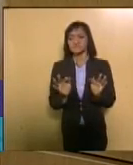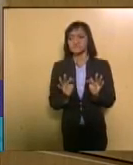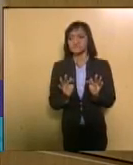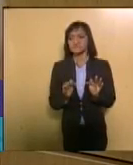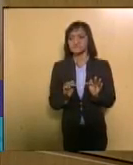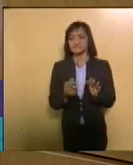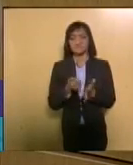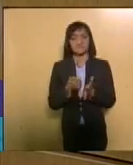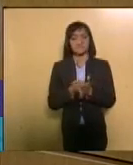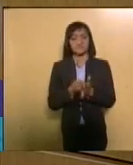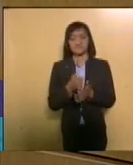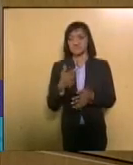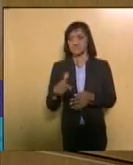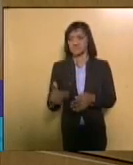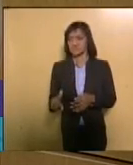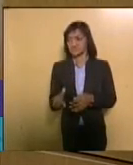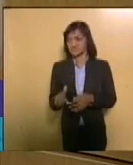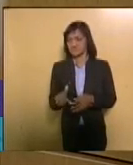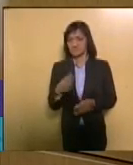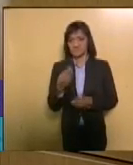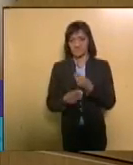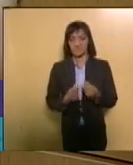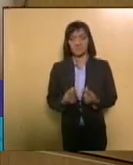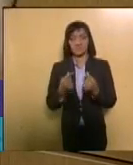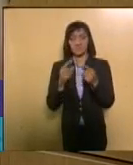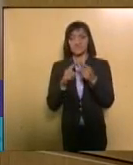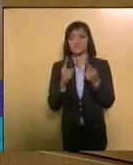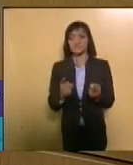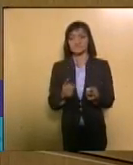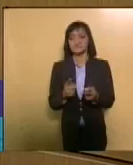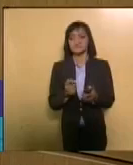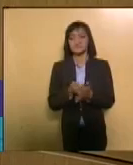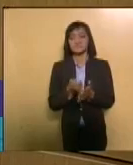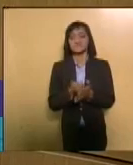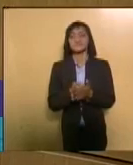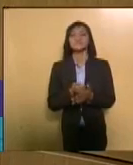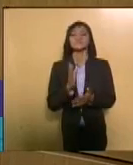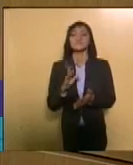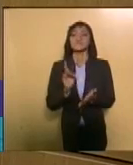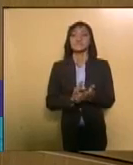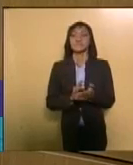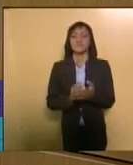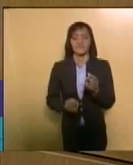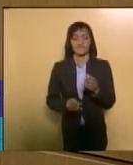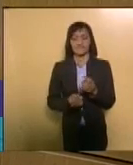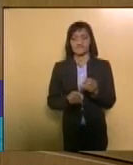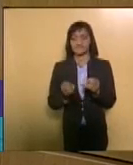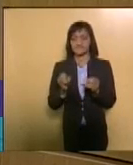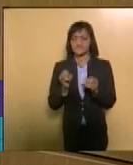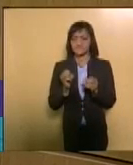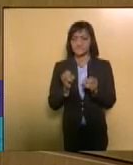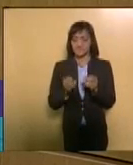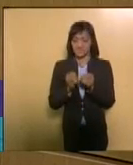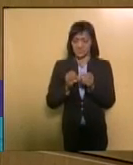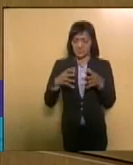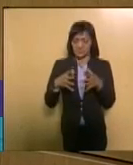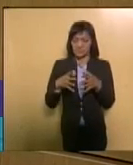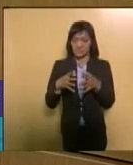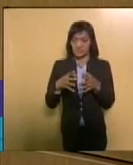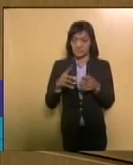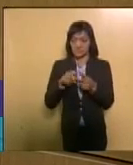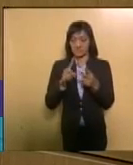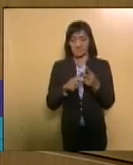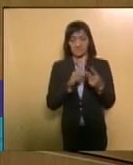exigia grandes recursos do ponto de vista financeiro mas que exigia gestão foi criar eh metas associadas paraas duas